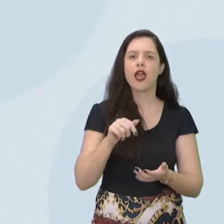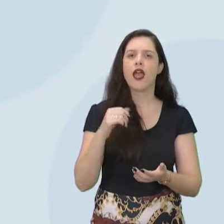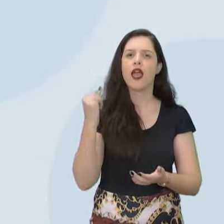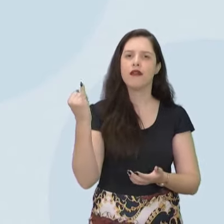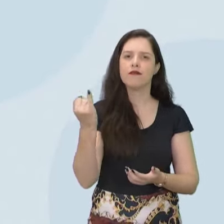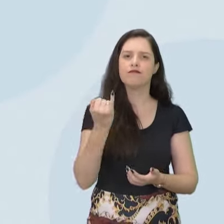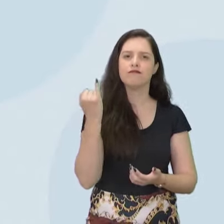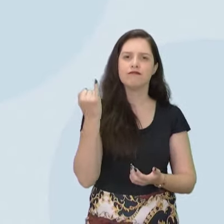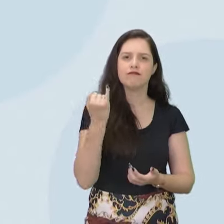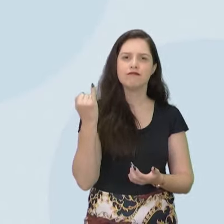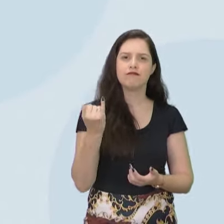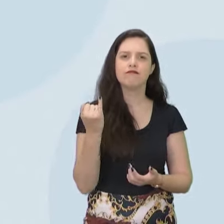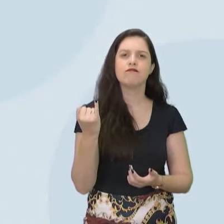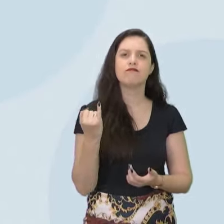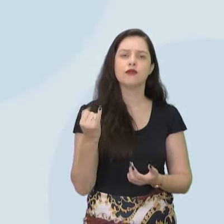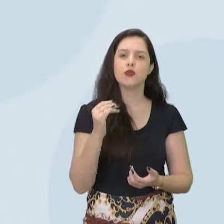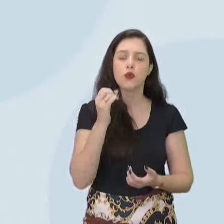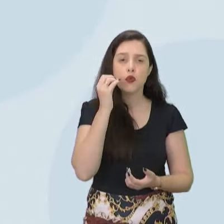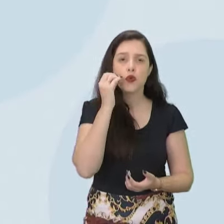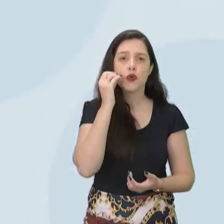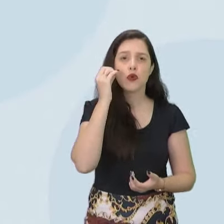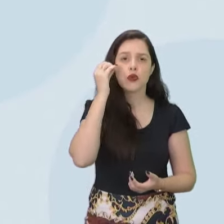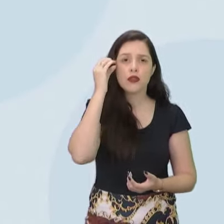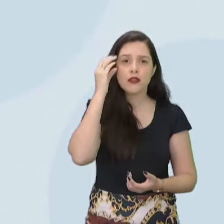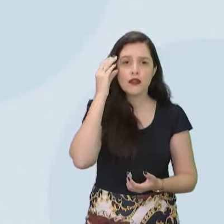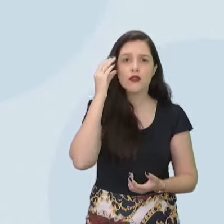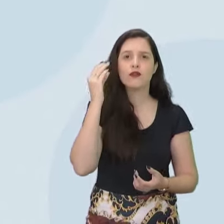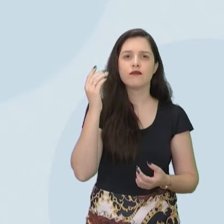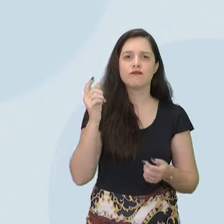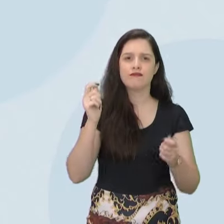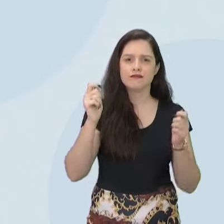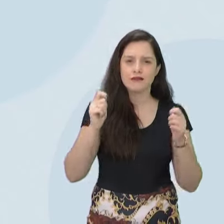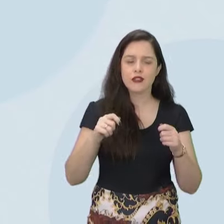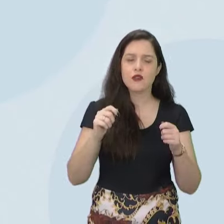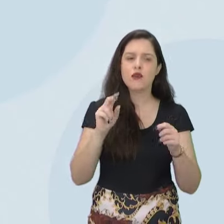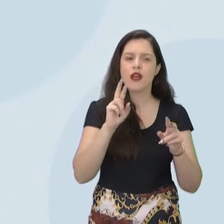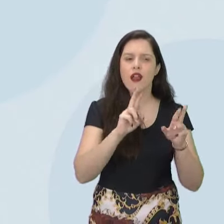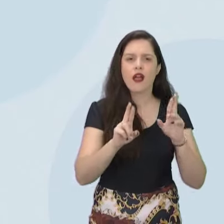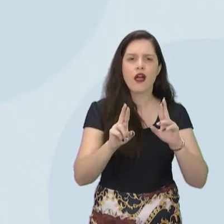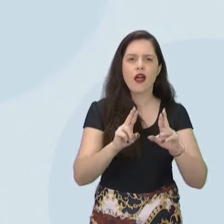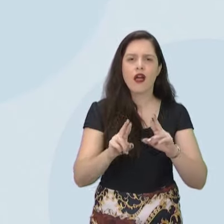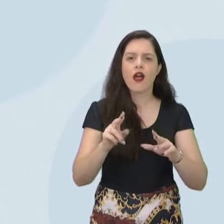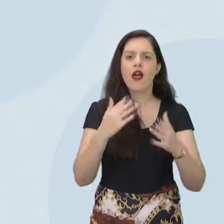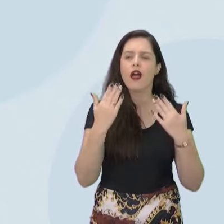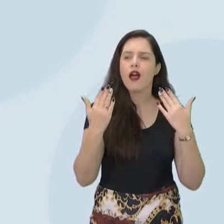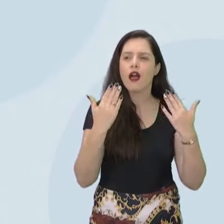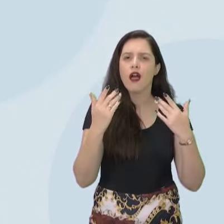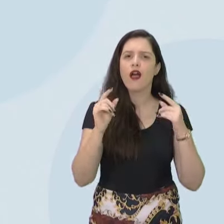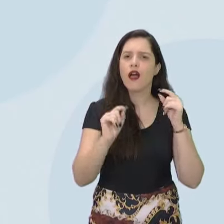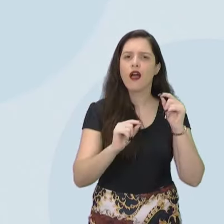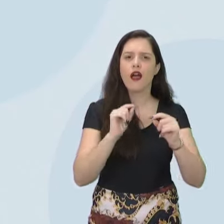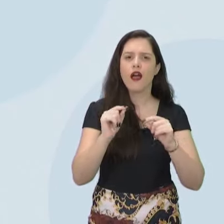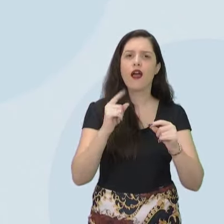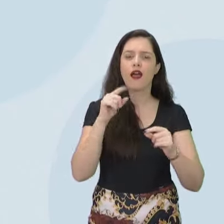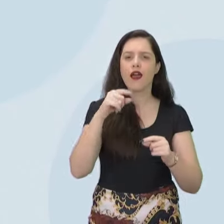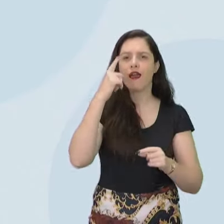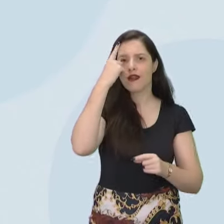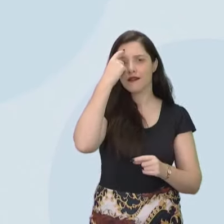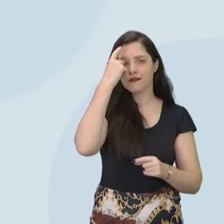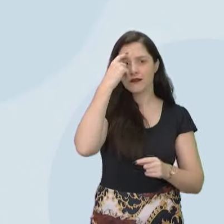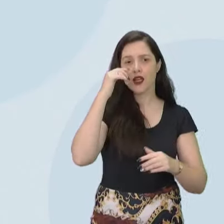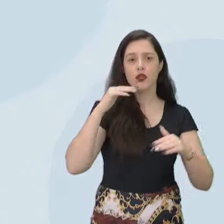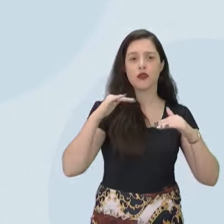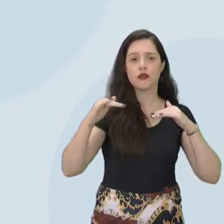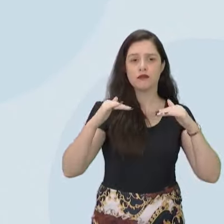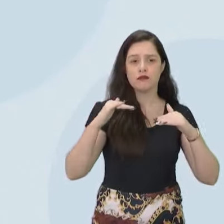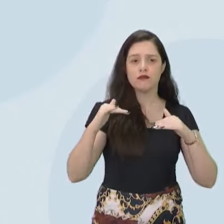todo cidadão ter conhecimento, saber para que serve e saber o que é analisado, certo? Então, essa é a ideia aí do desenvolvimento, que